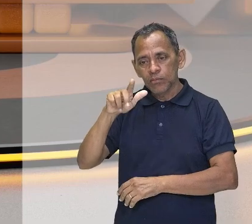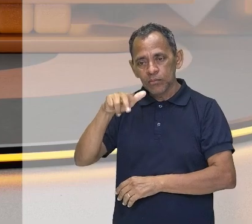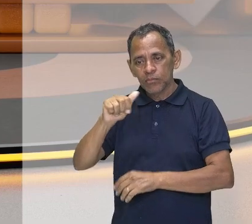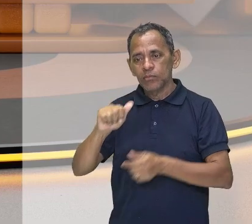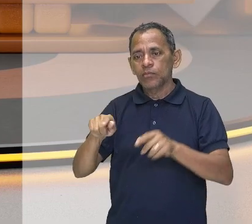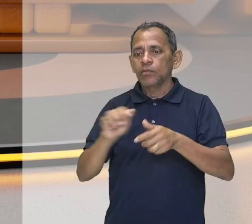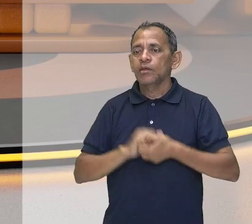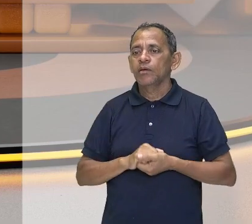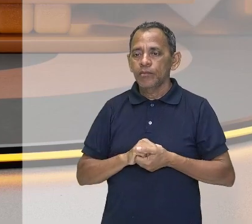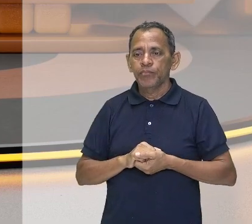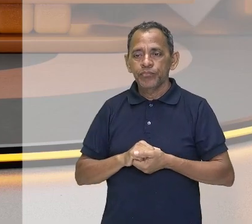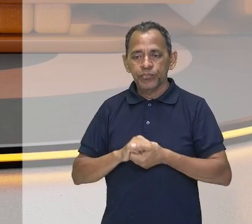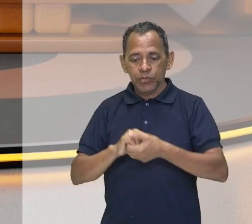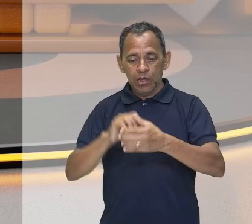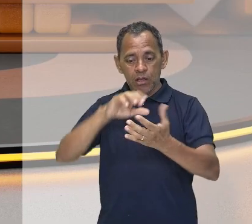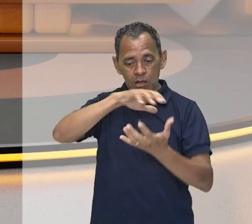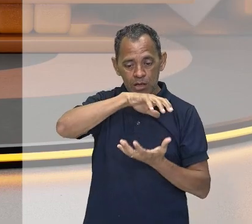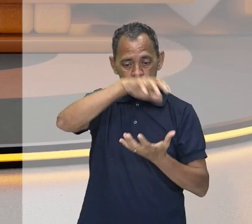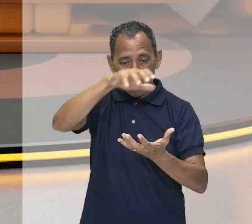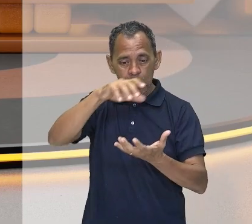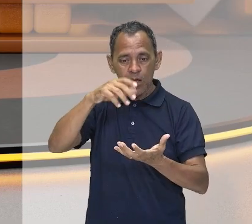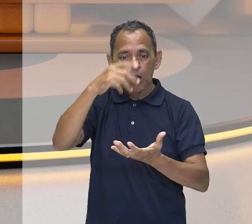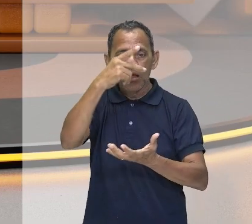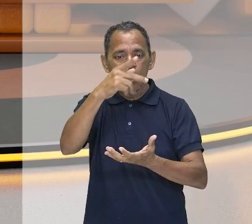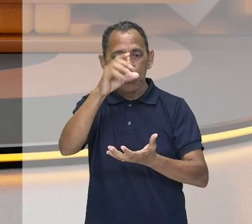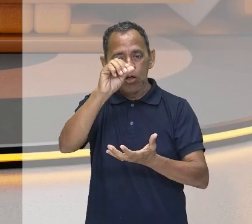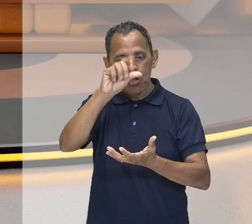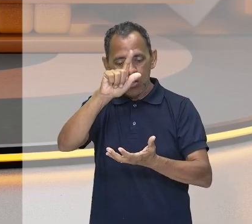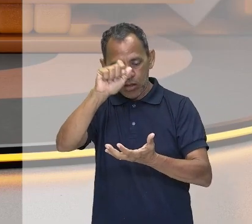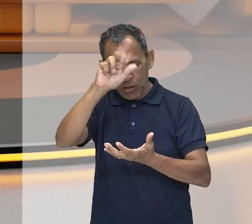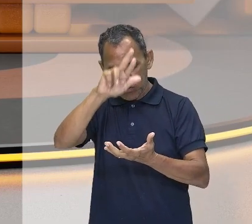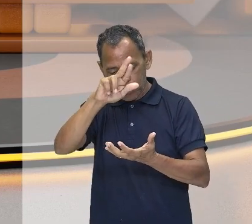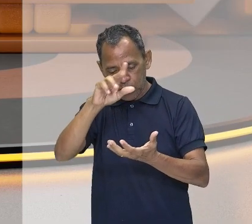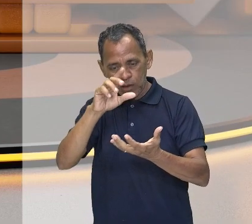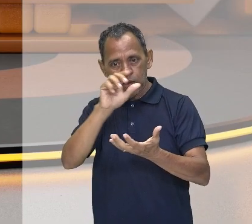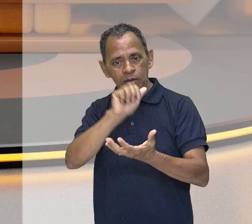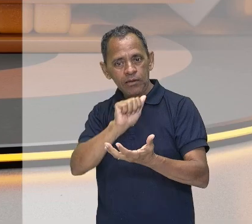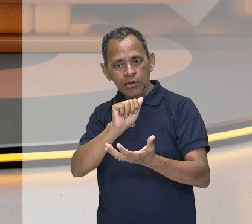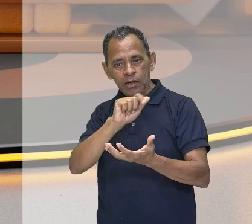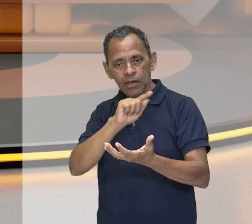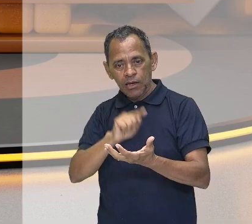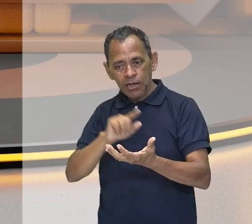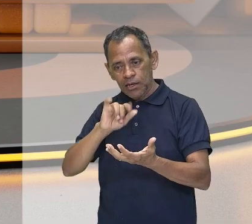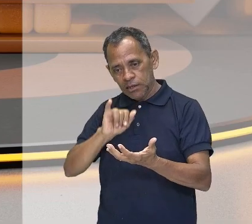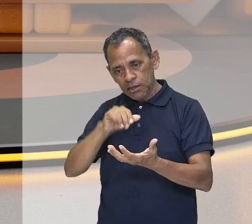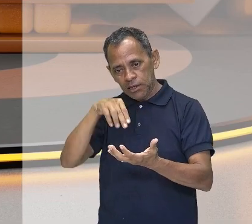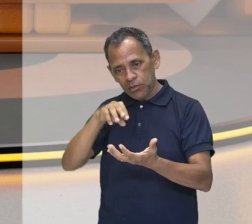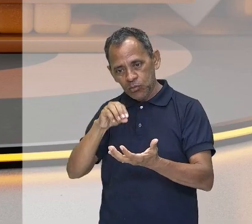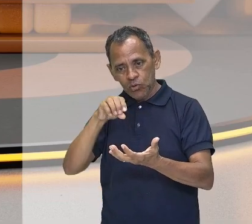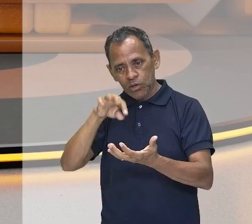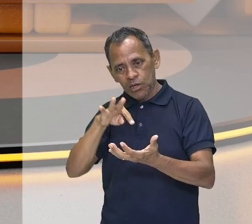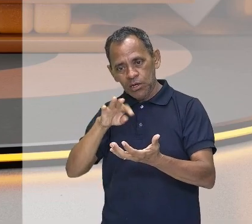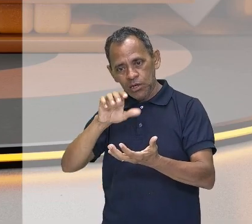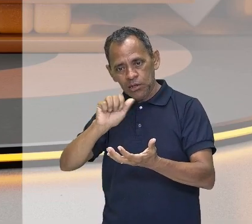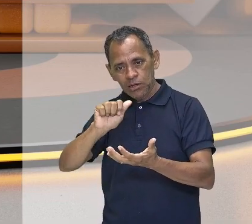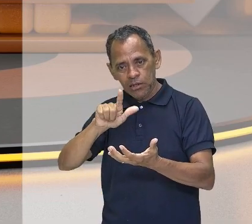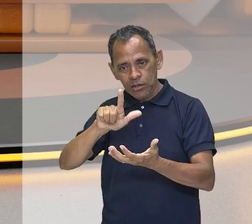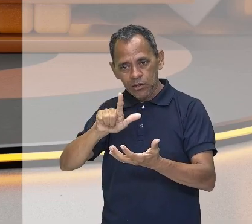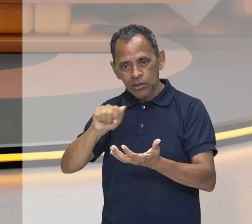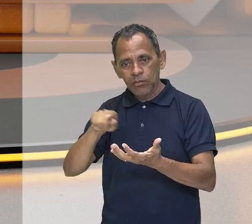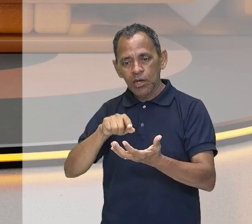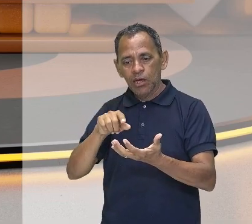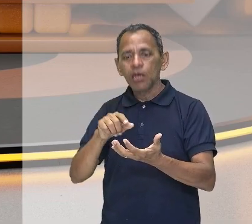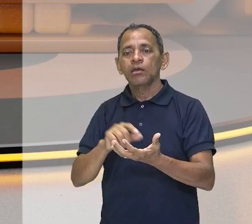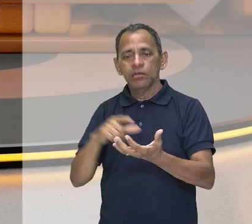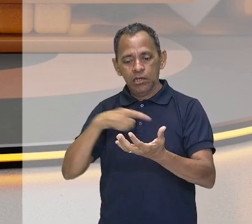ou azimutal. E nesse caso, a projeção do planeta ela é projetada sobre um plano que toca